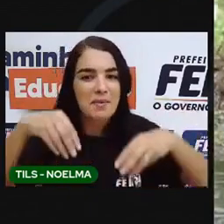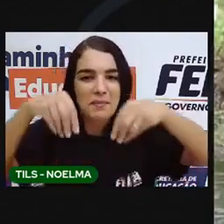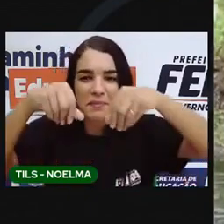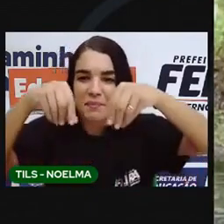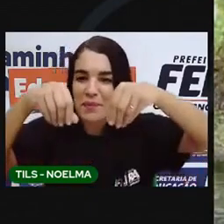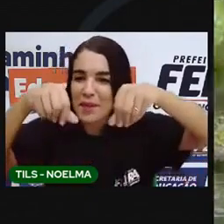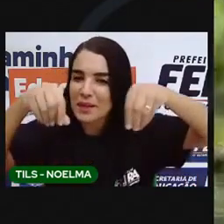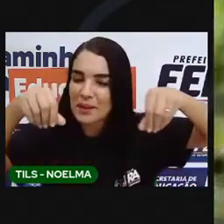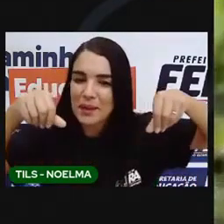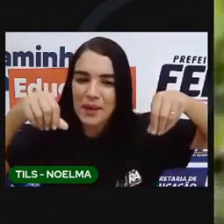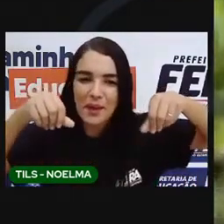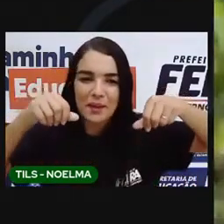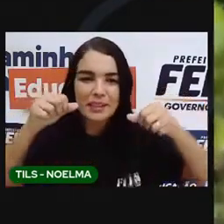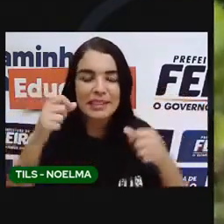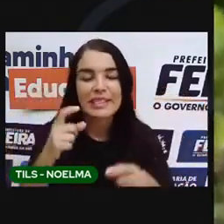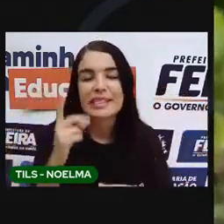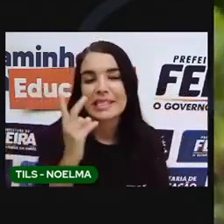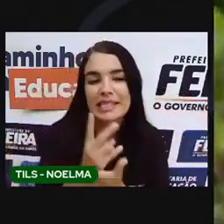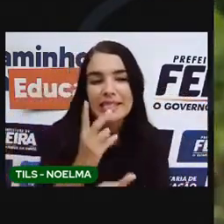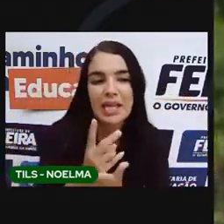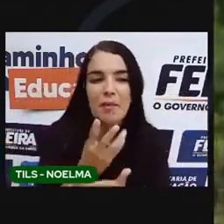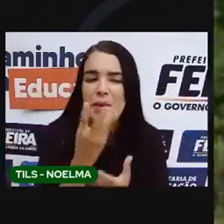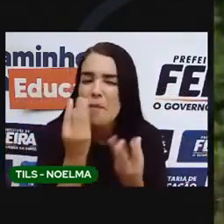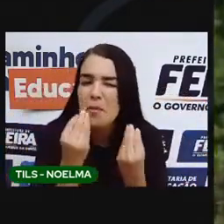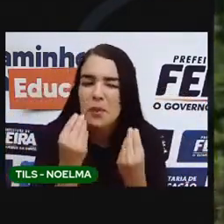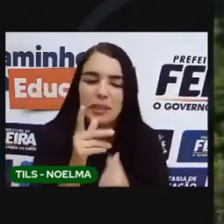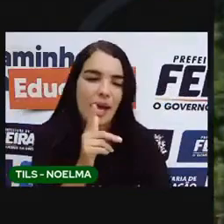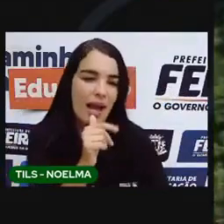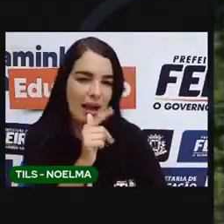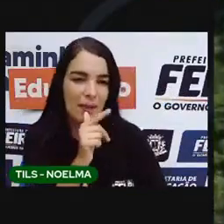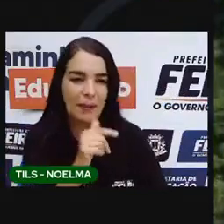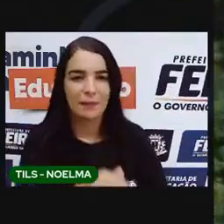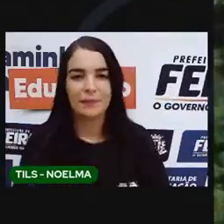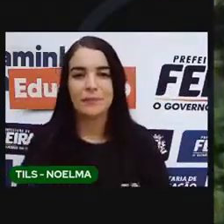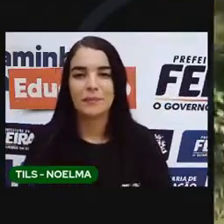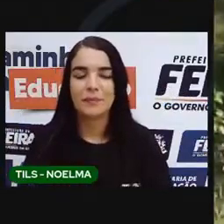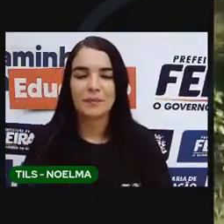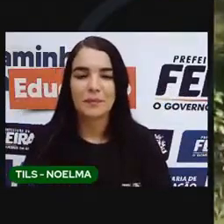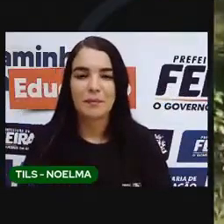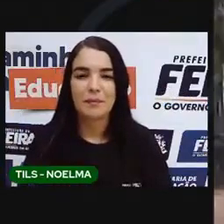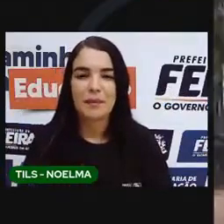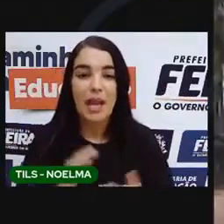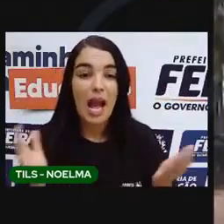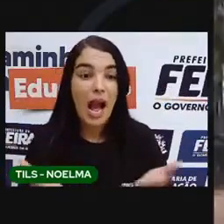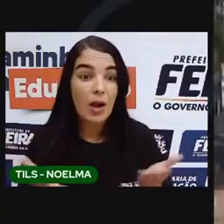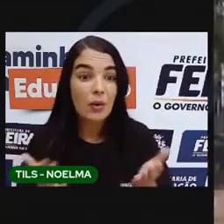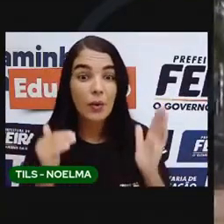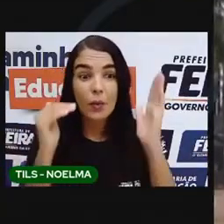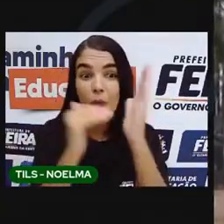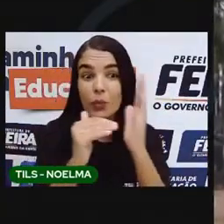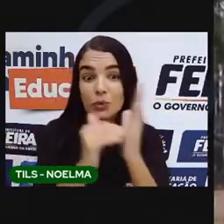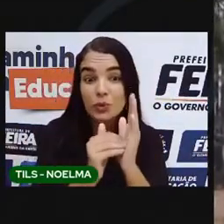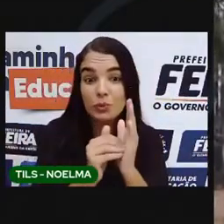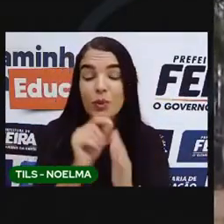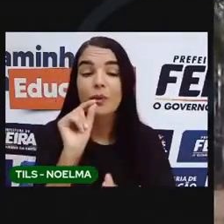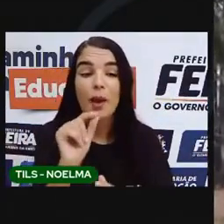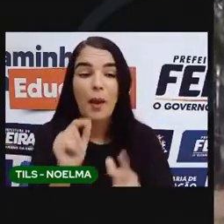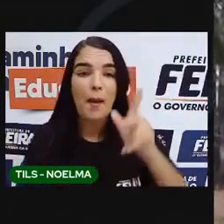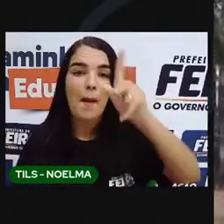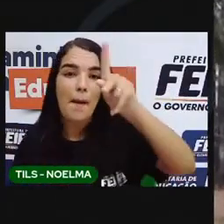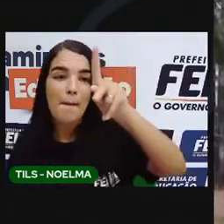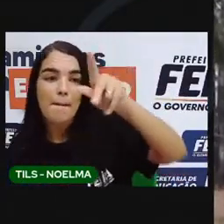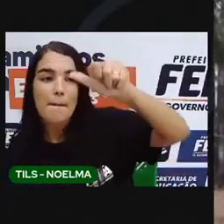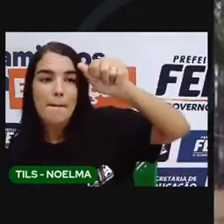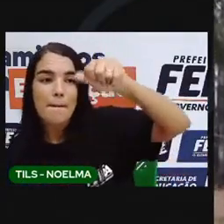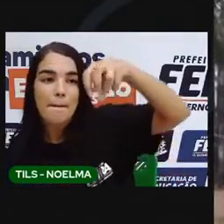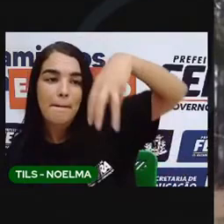Cerrado, o Chaco e a Amazônia. E por último, mas não menos importante, nós temos o